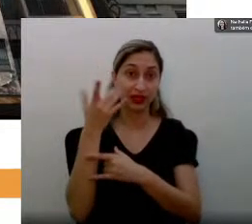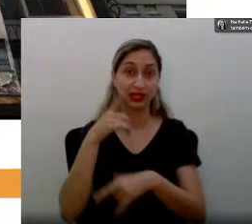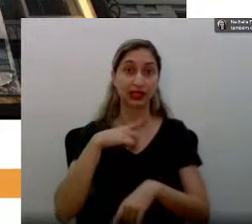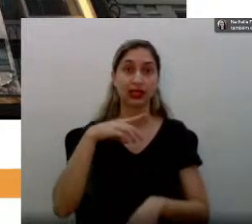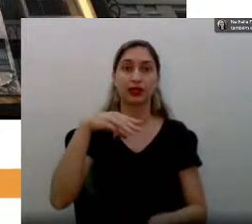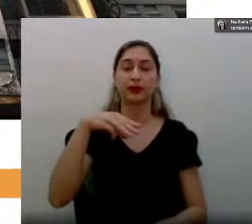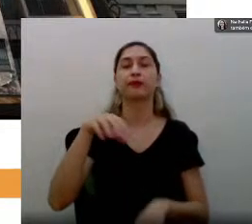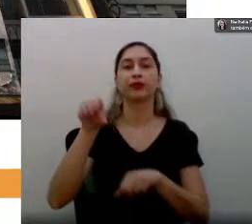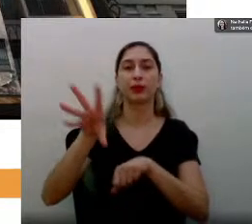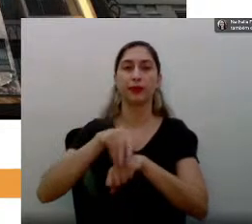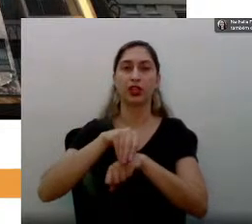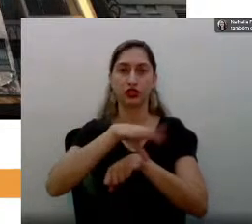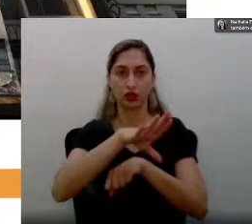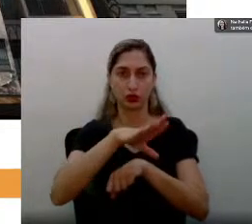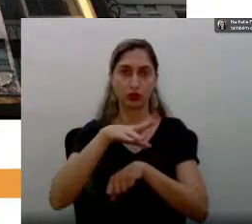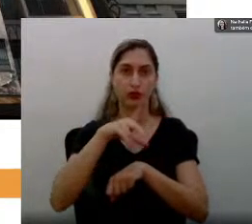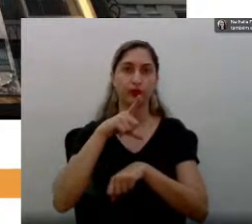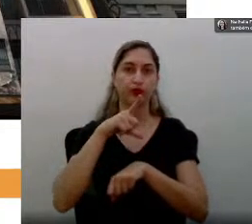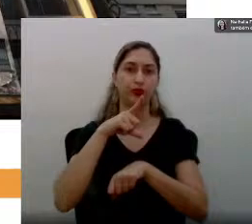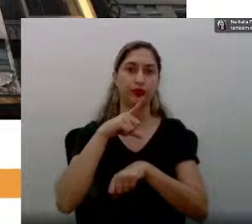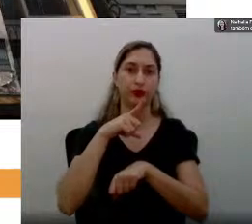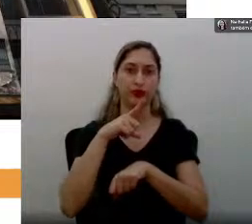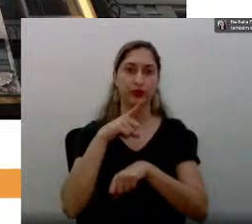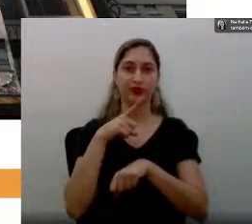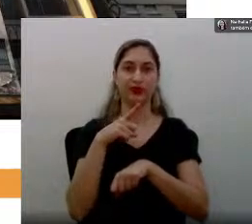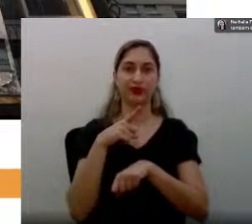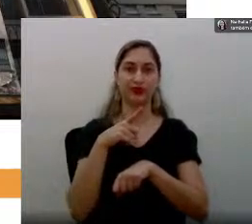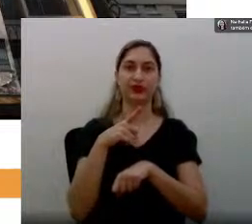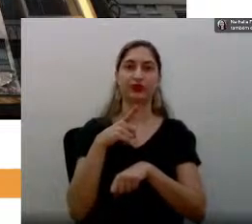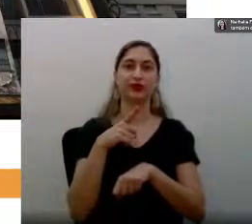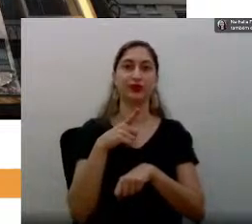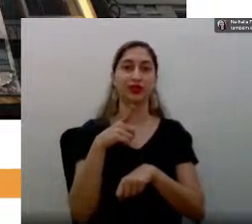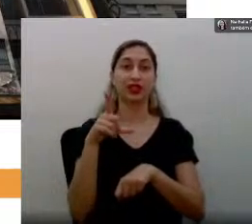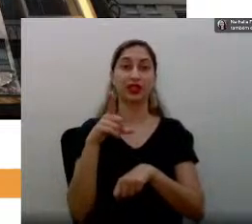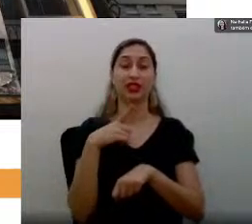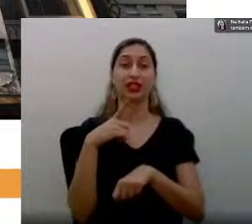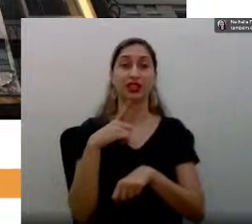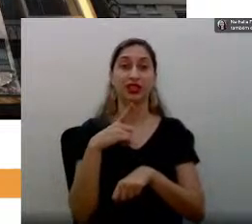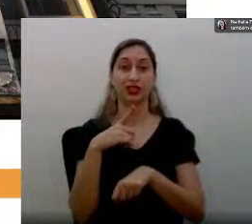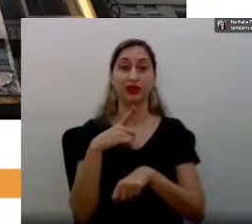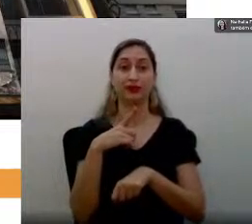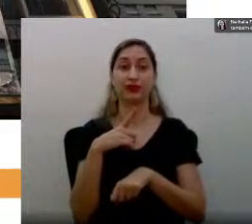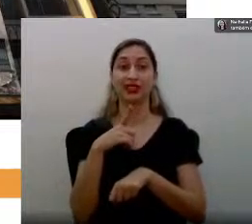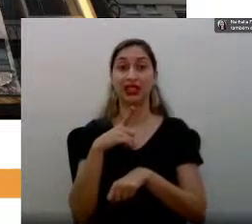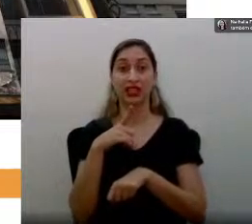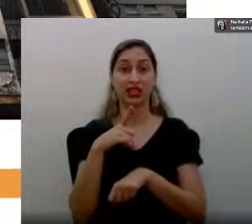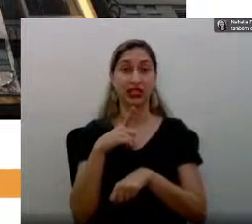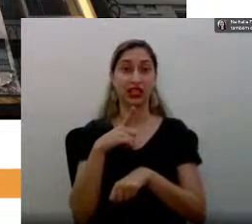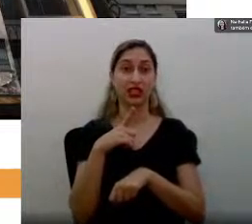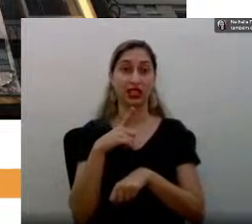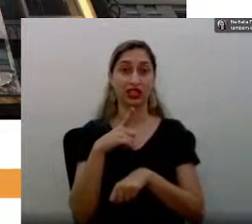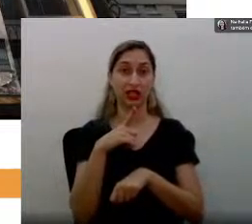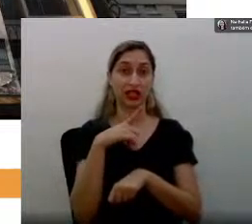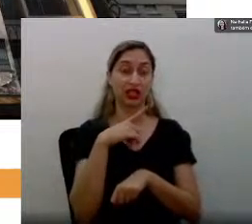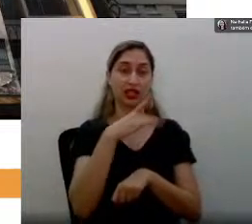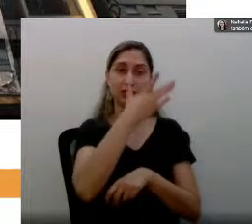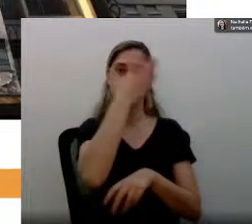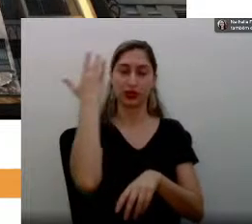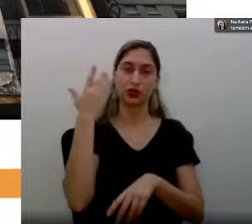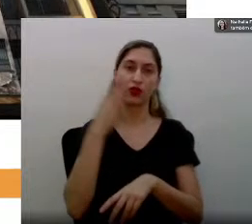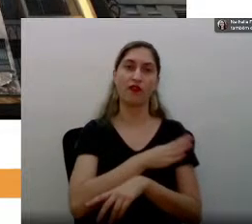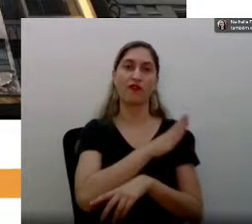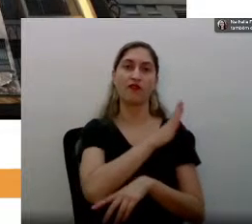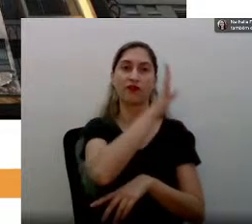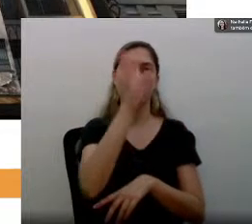tem nosso um secretário disse que a gente oferece as oficinas E aí tem um público que vai para poder assistir né E aí